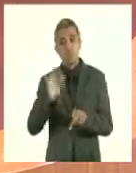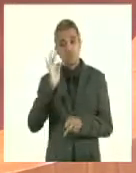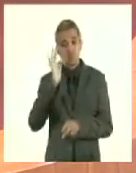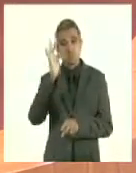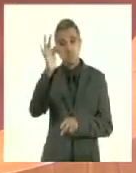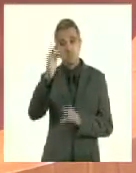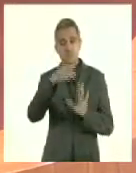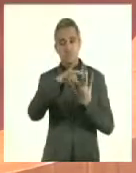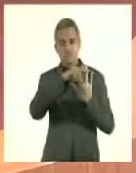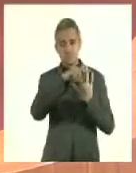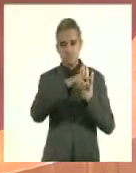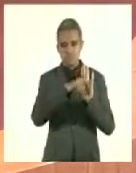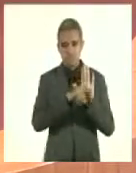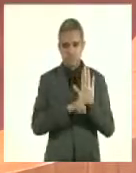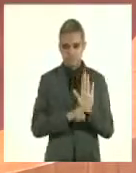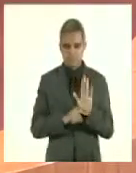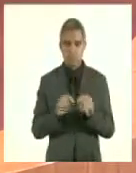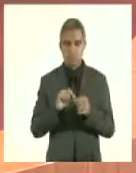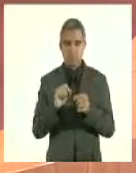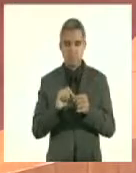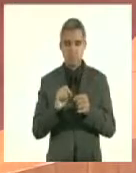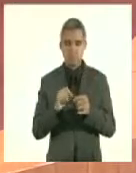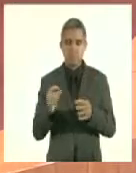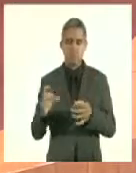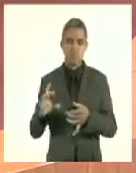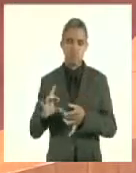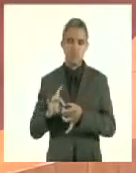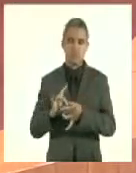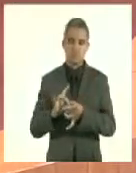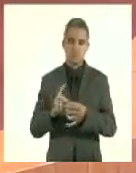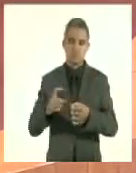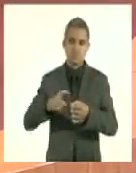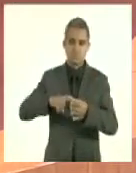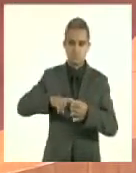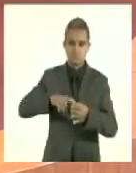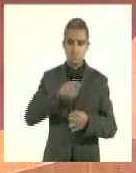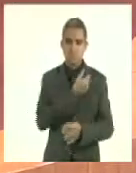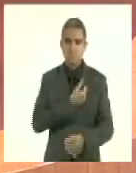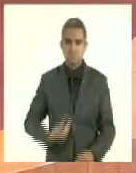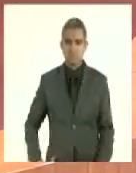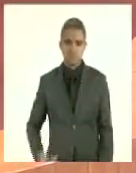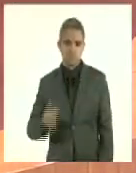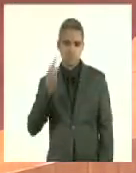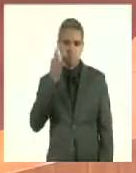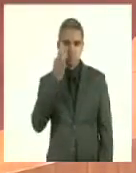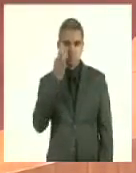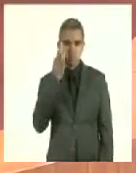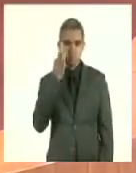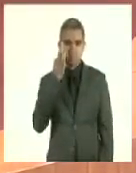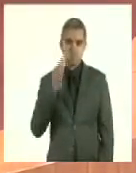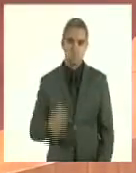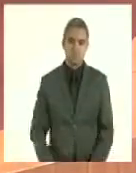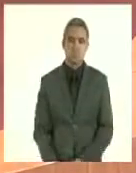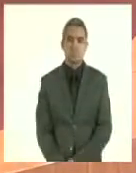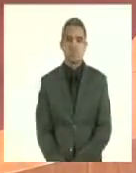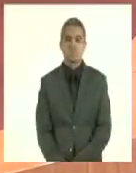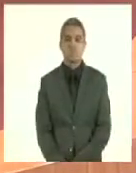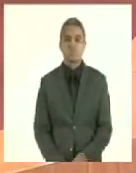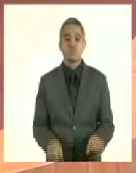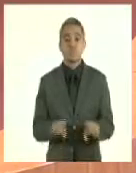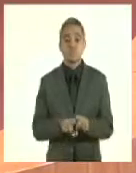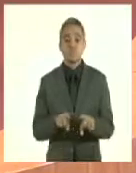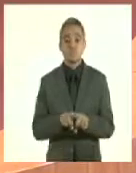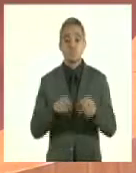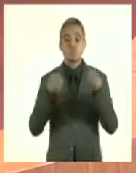logo mais, na parceria com o governador Flávio Dino. Falei também